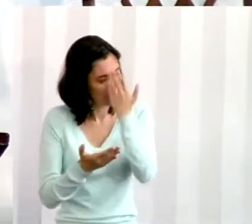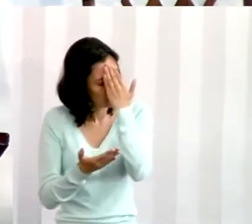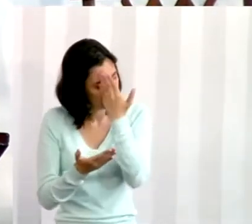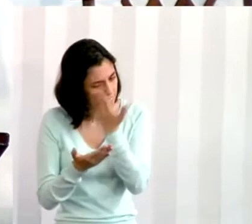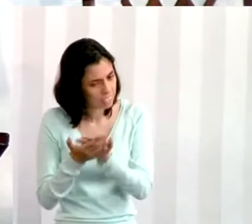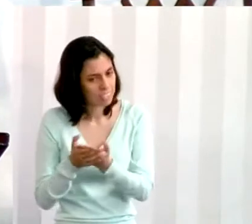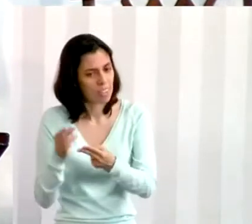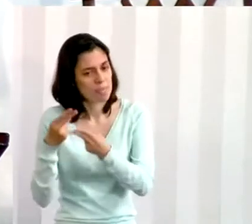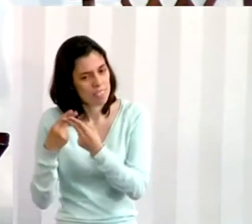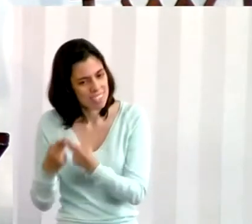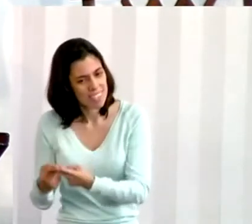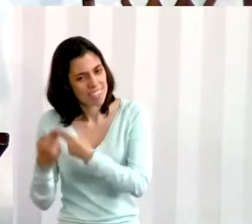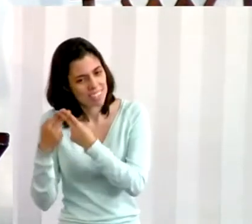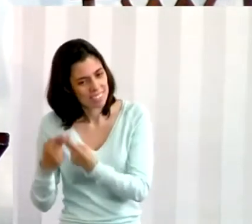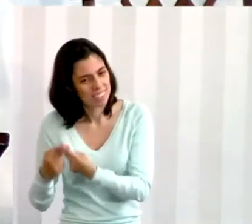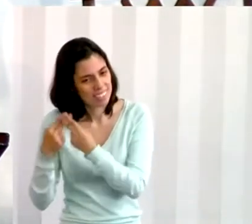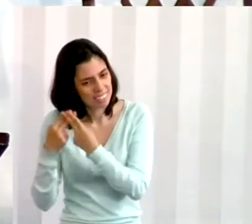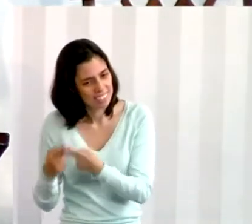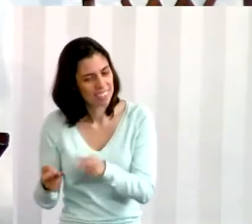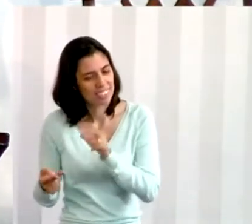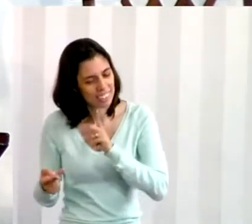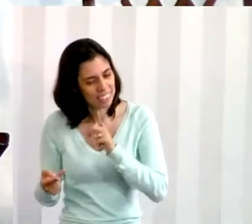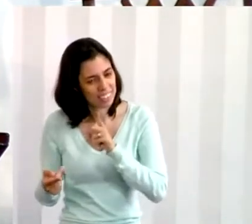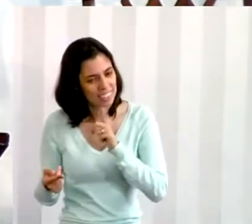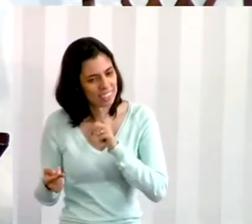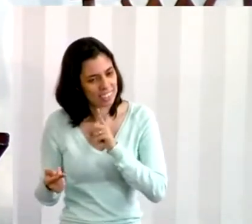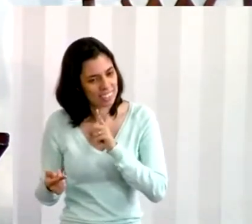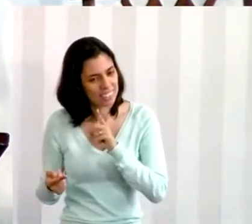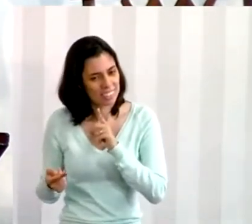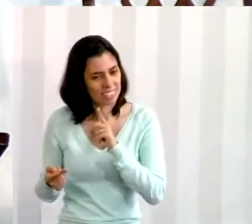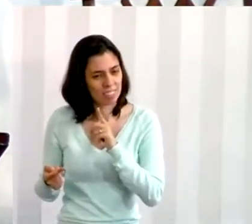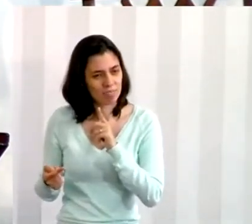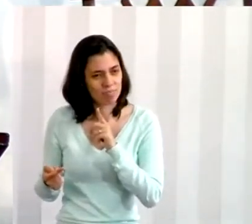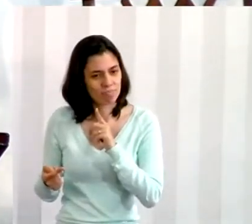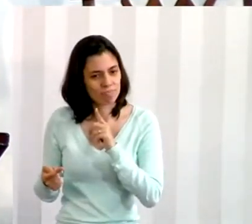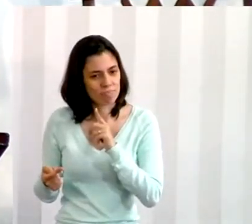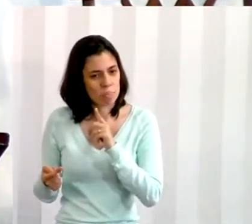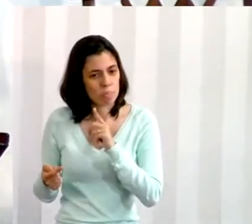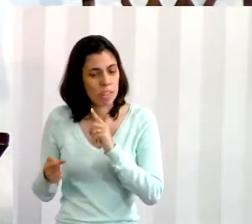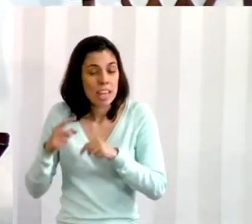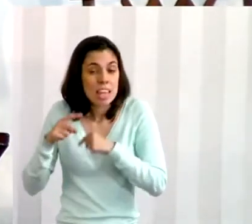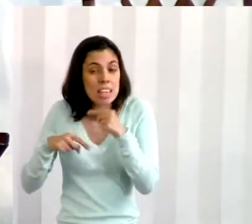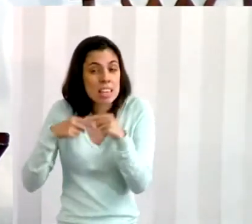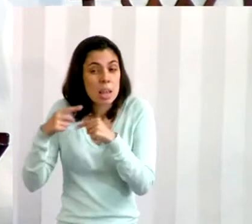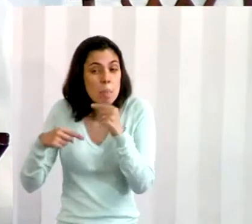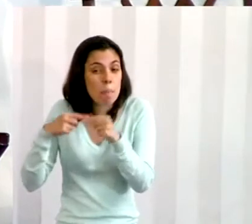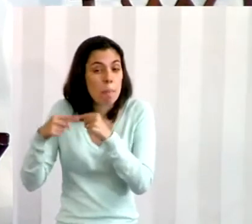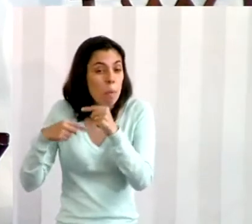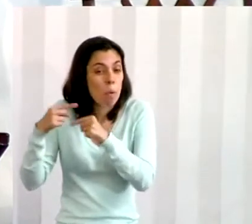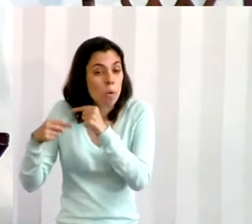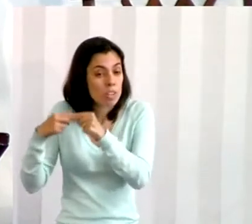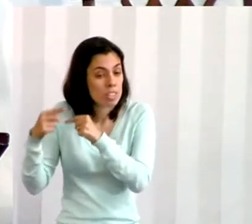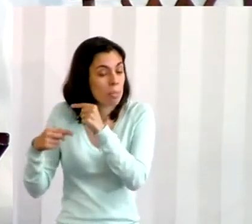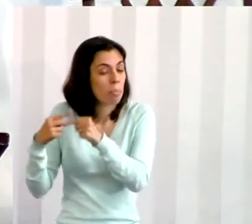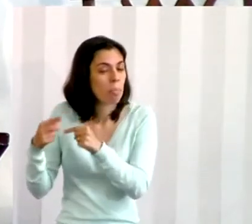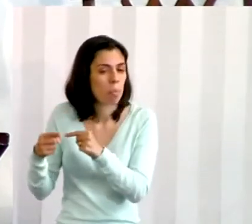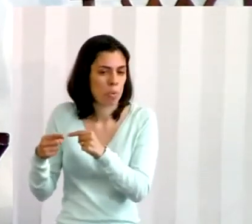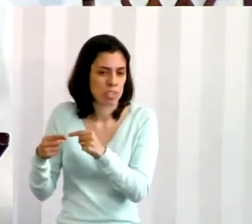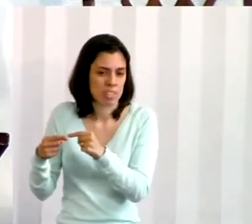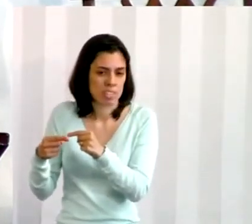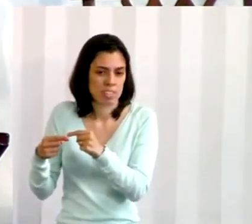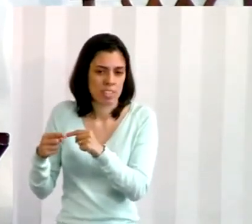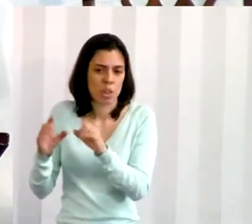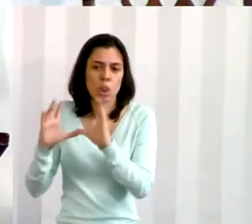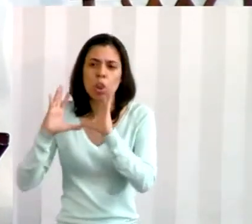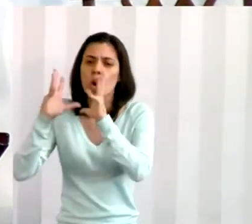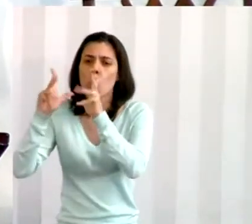isso que ao final do livro ele diz, antes eu te conhecia, mas era assim, eu sabia quem o Senhor era, mas agora